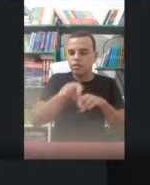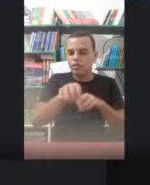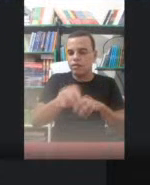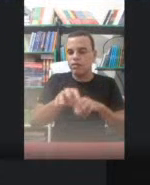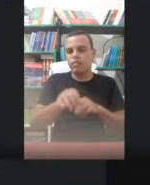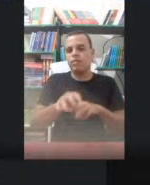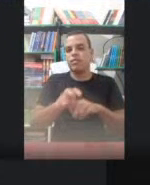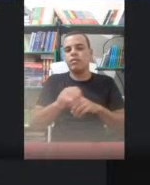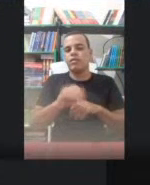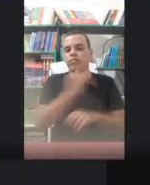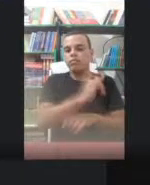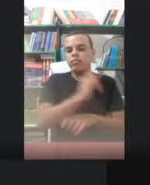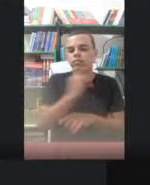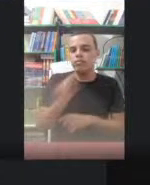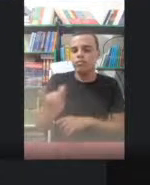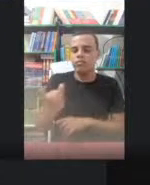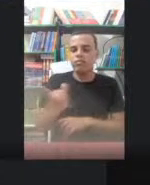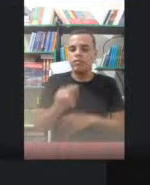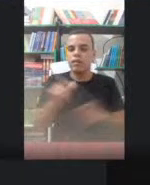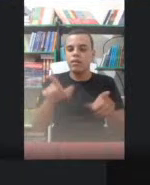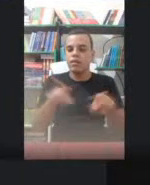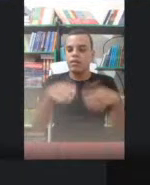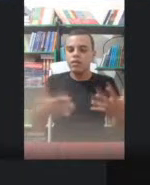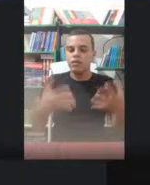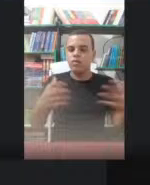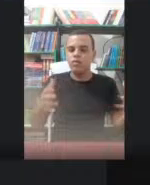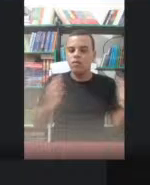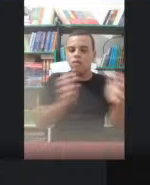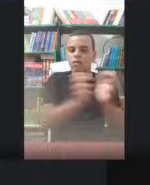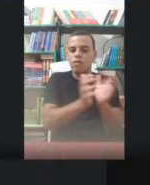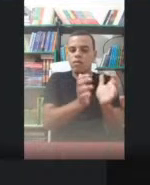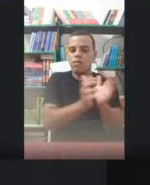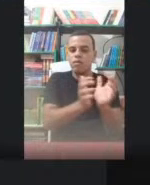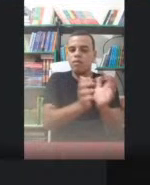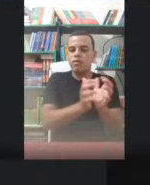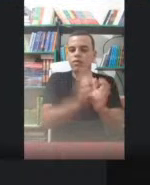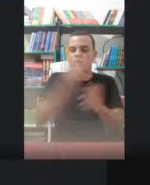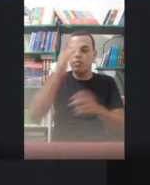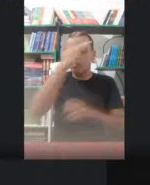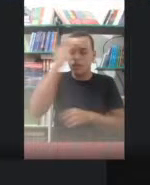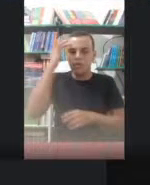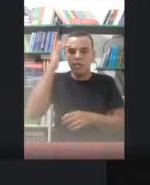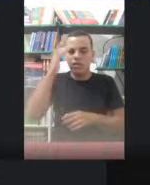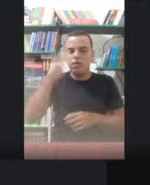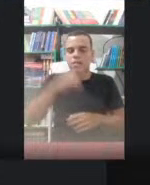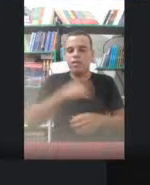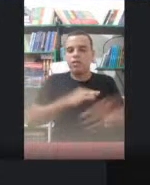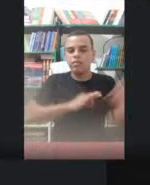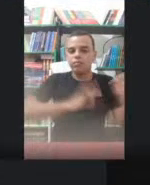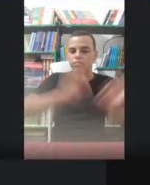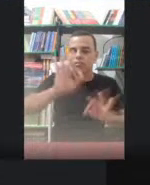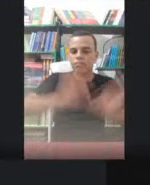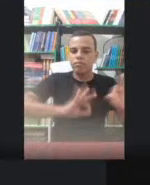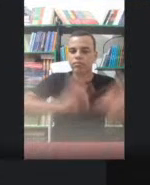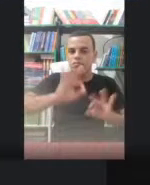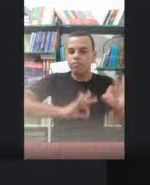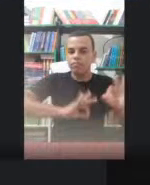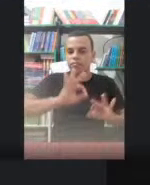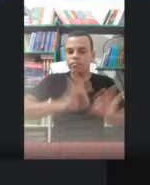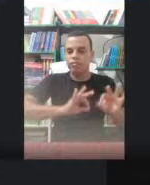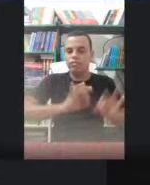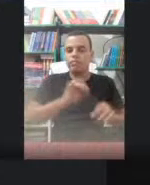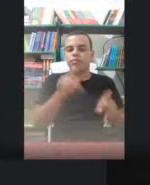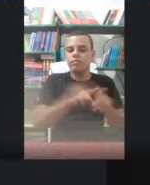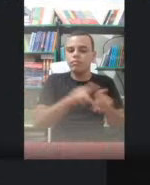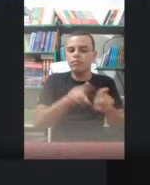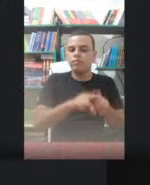né, então são grupos de pessoas que planejam, né, que executam e que monitoram também, não